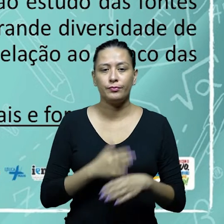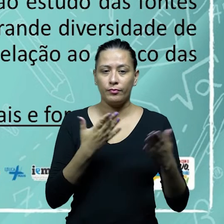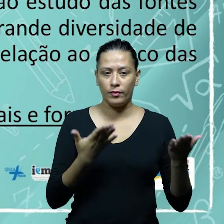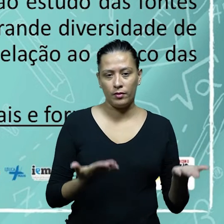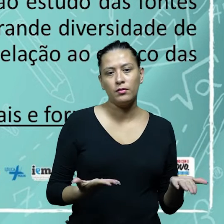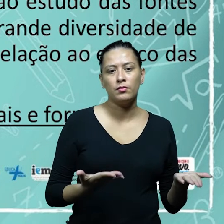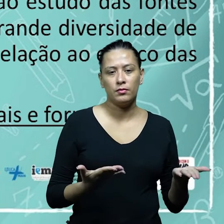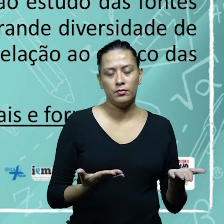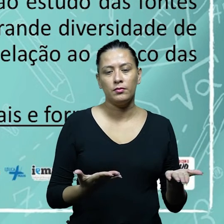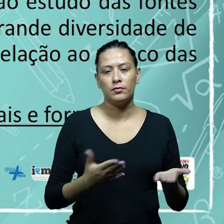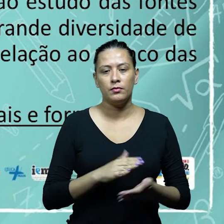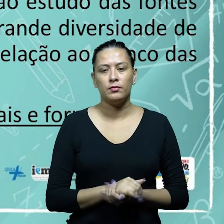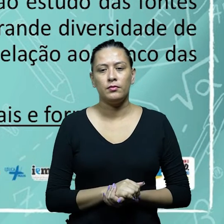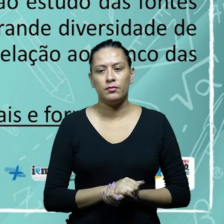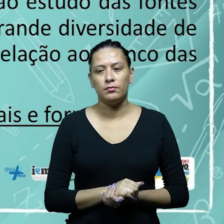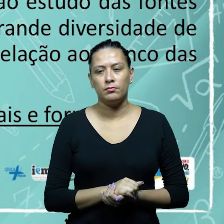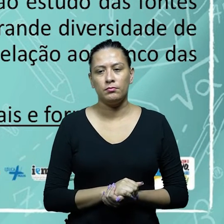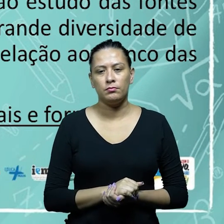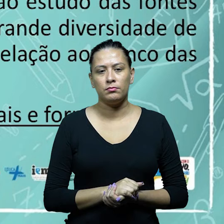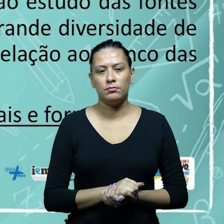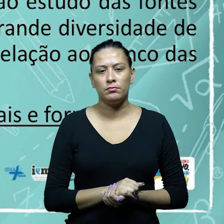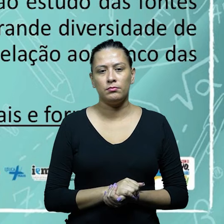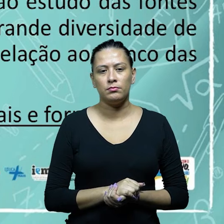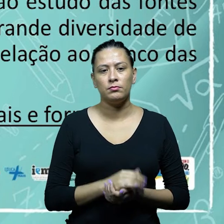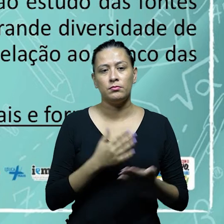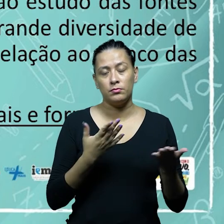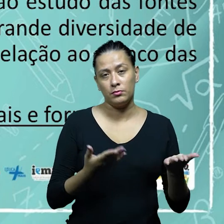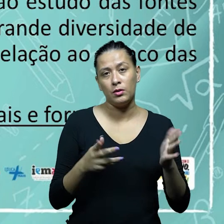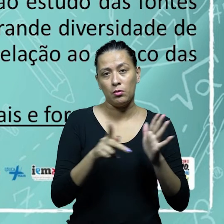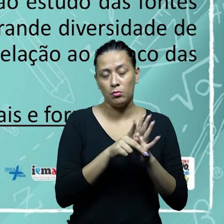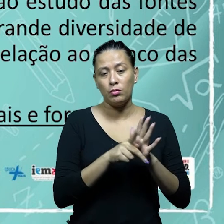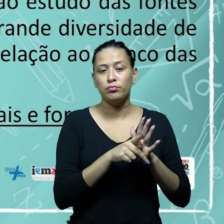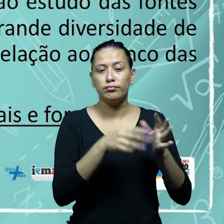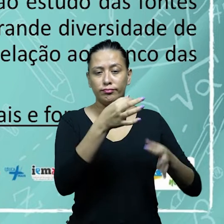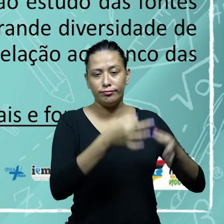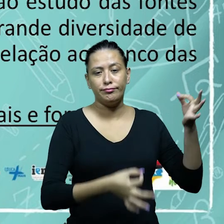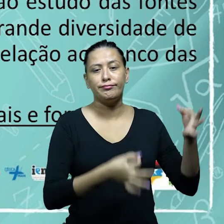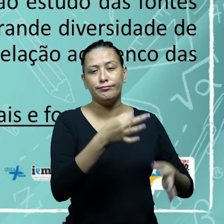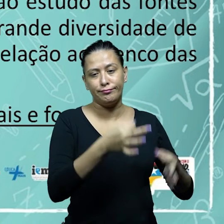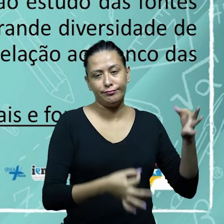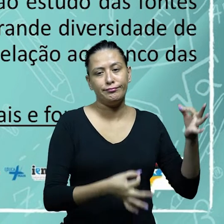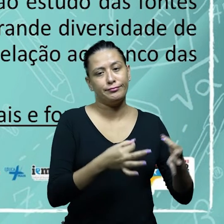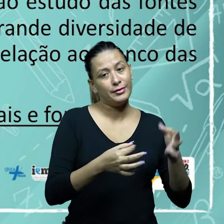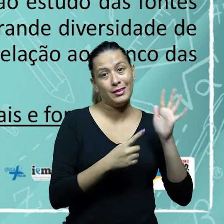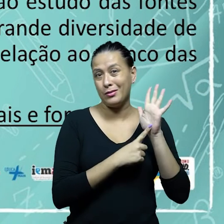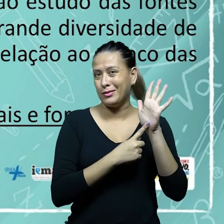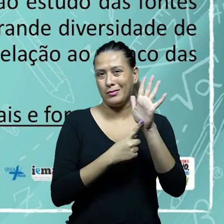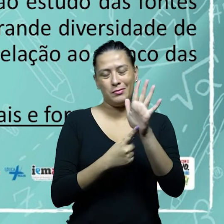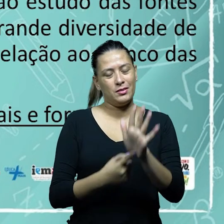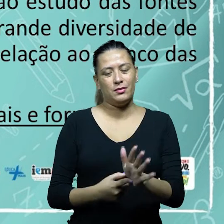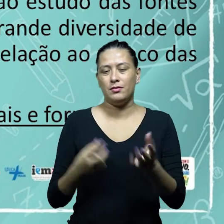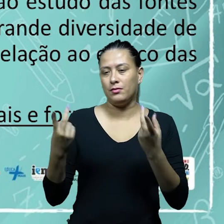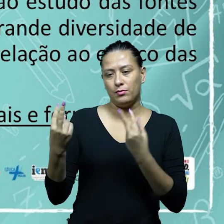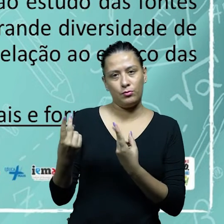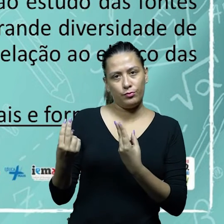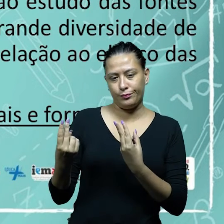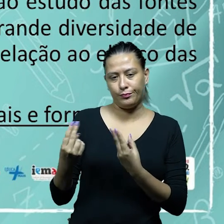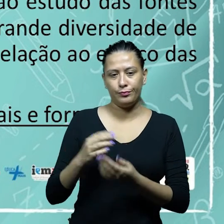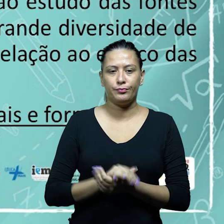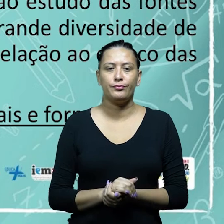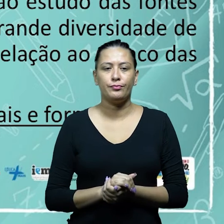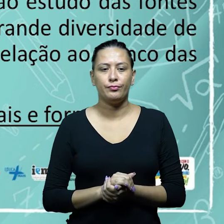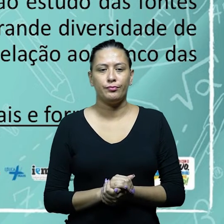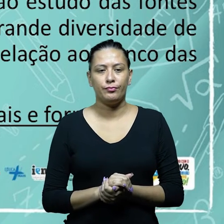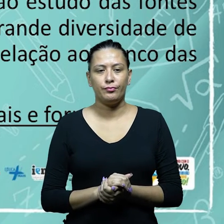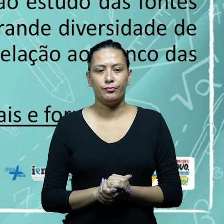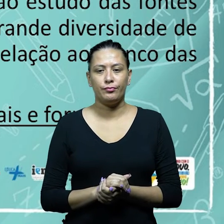doutrina nesse assunto ela não é muito pacífica né a doutrina jurídica ela não se apresenta de uma forma uniforme é